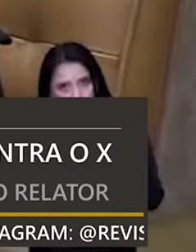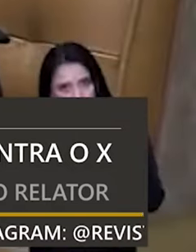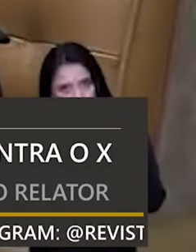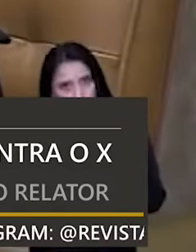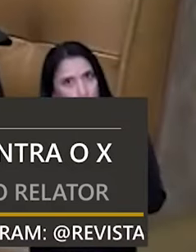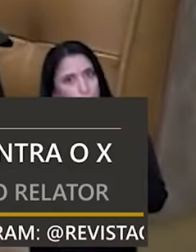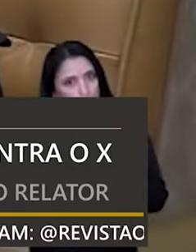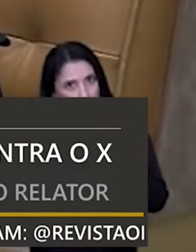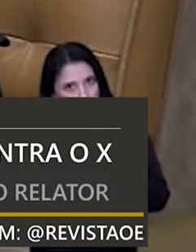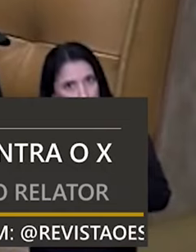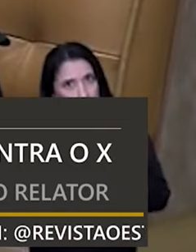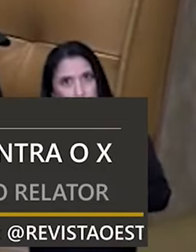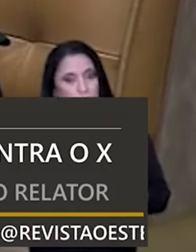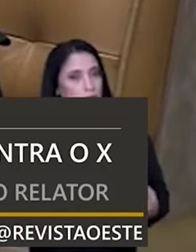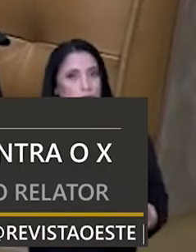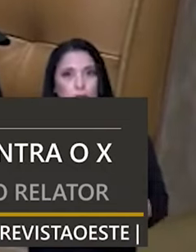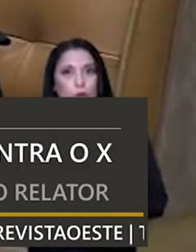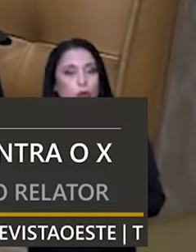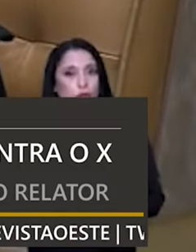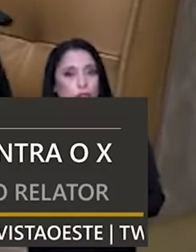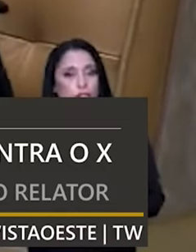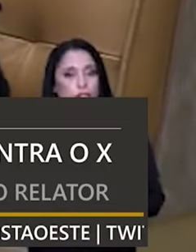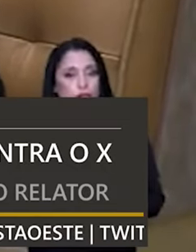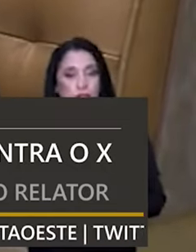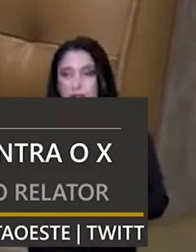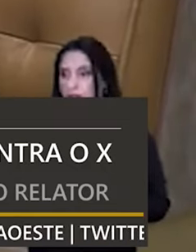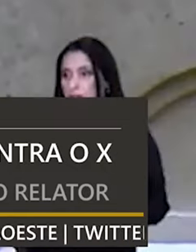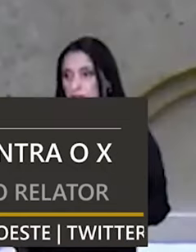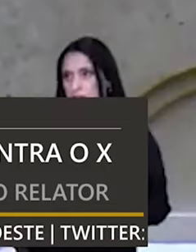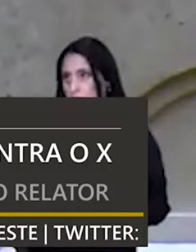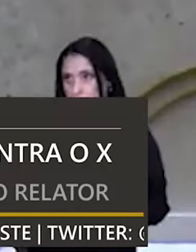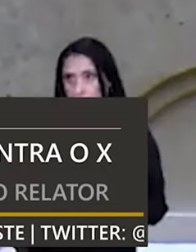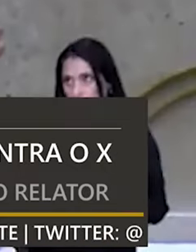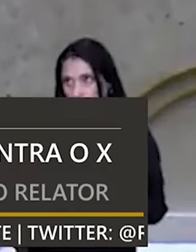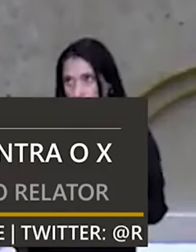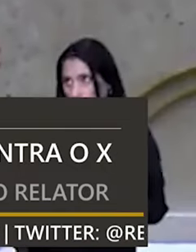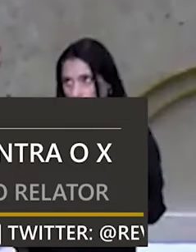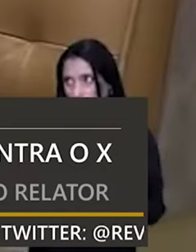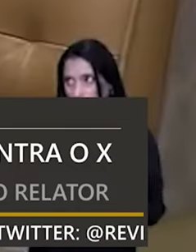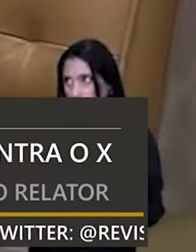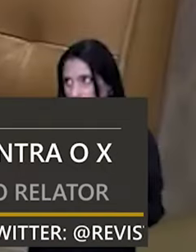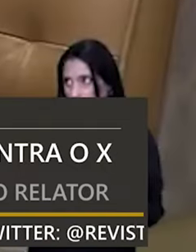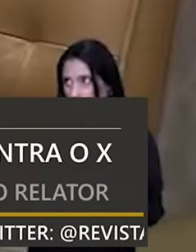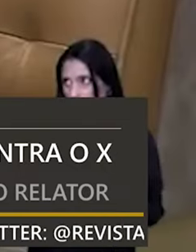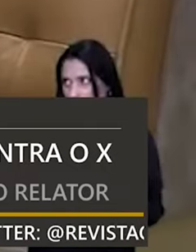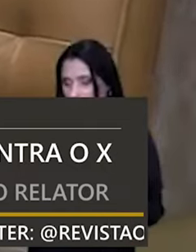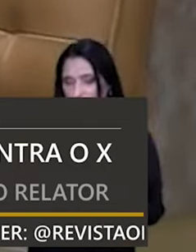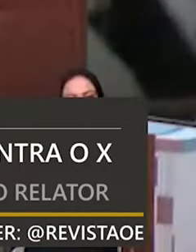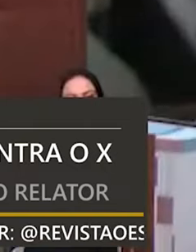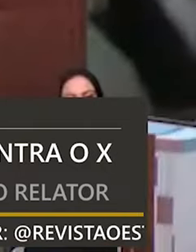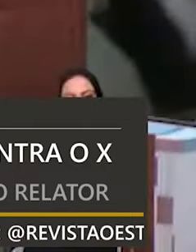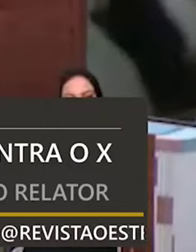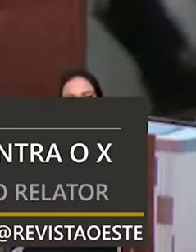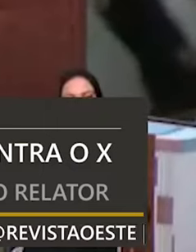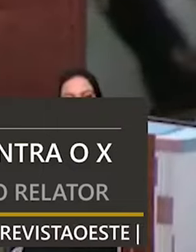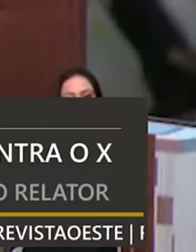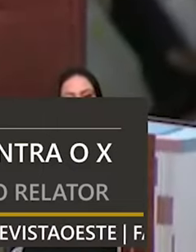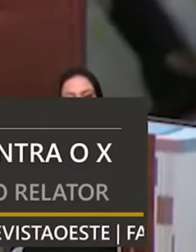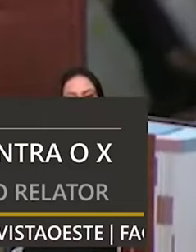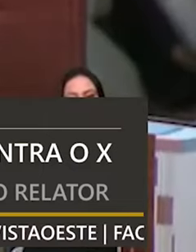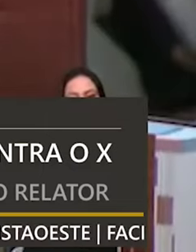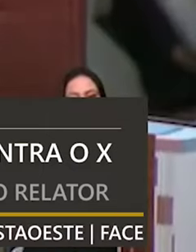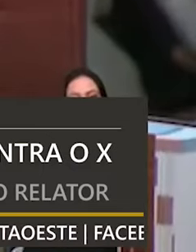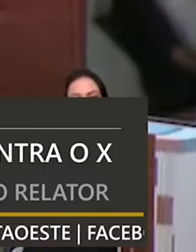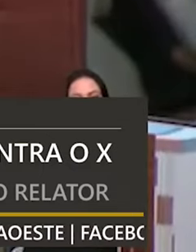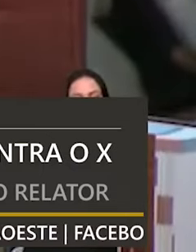jurisprudência do Supremo Tribunal Federal na esteira da da Constituição no sentido do impedimento de qualquer forma de censura